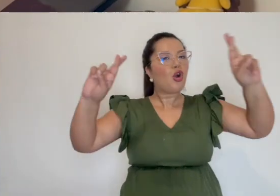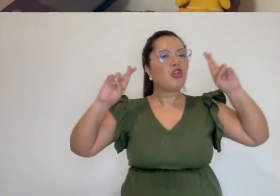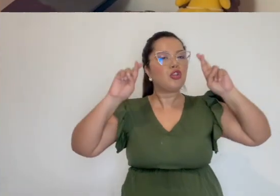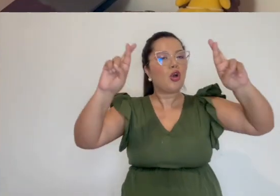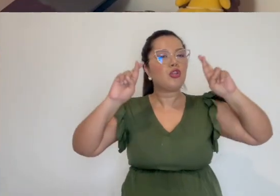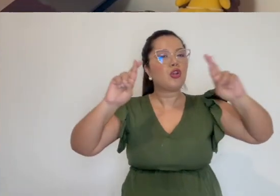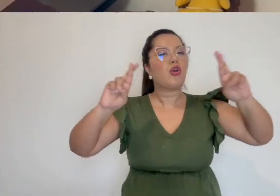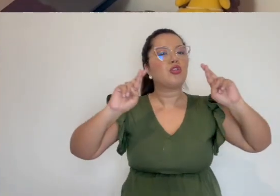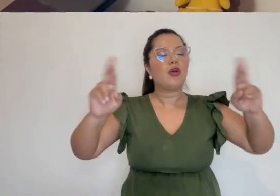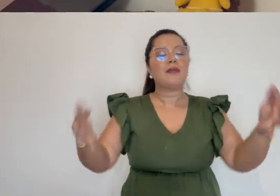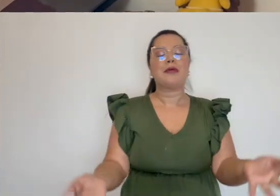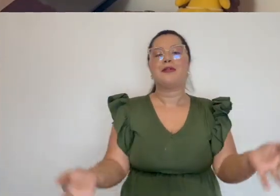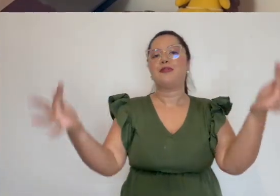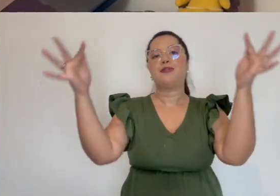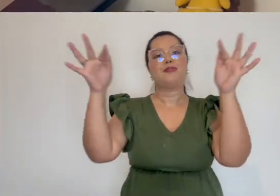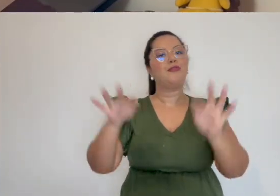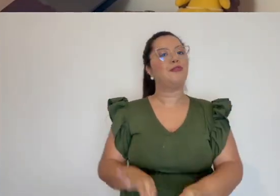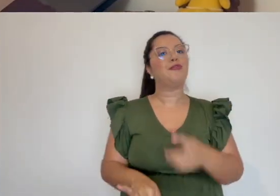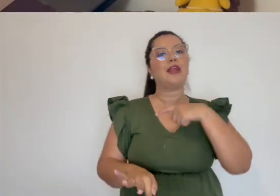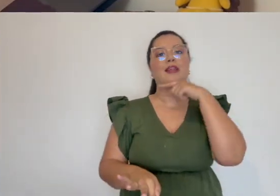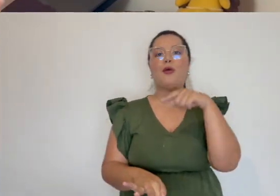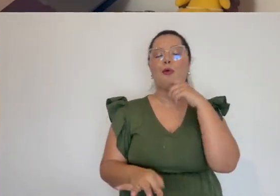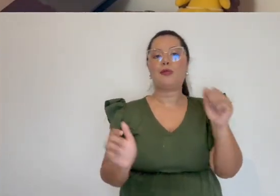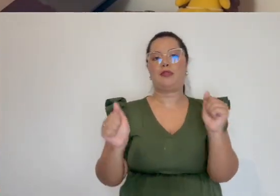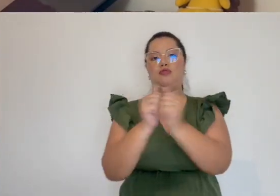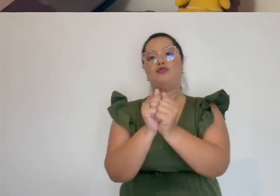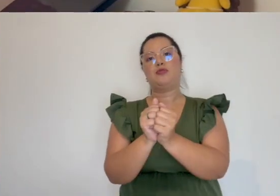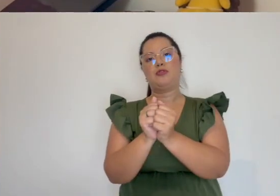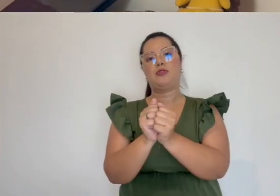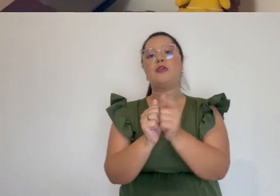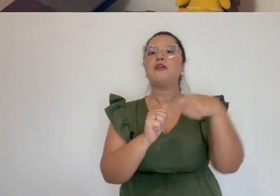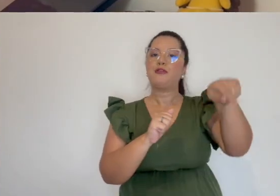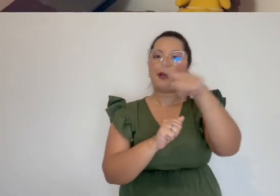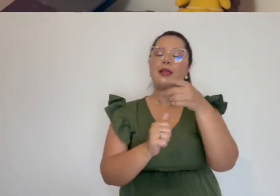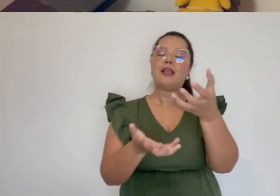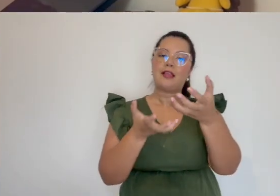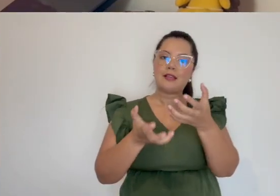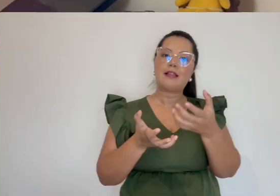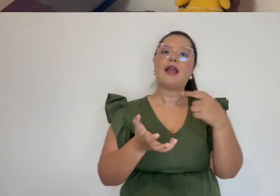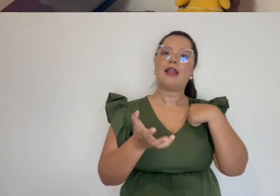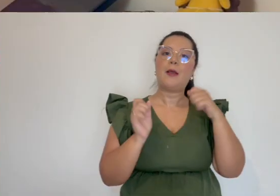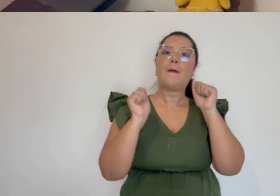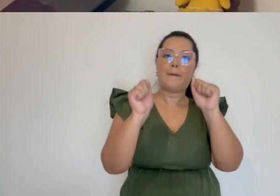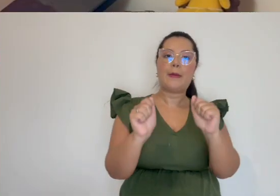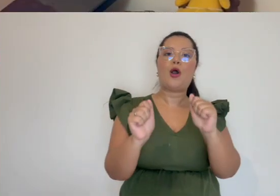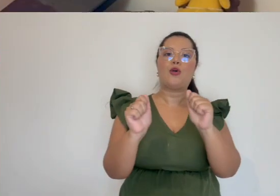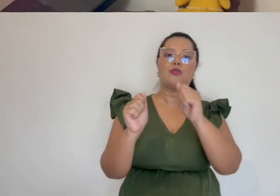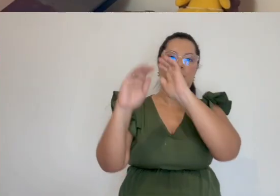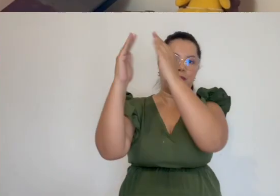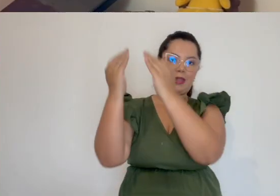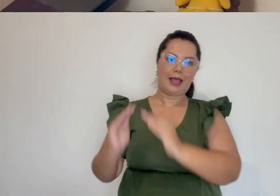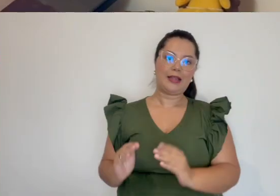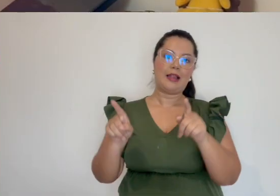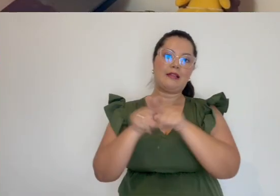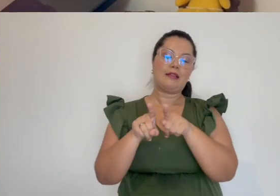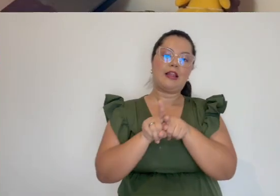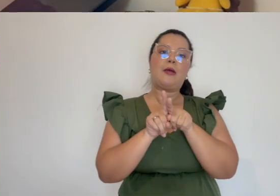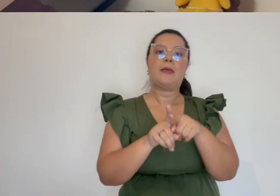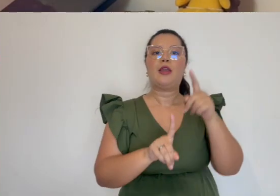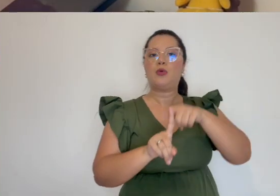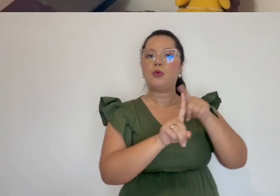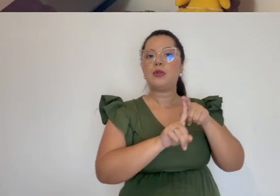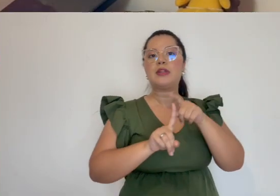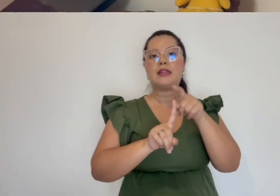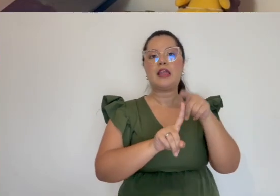torce, mas no fim eles acabam não ficando juntos. Se vocês quiserem, eu também posso trazer mais exemplos